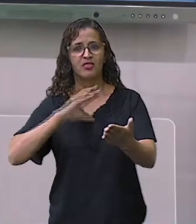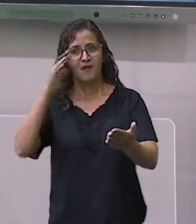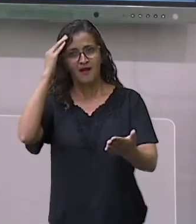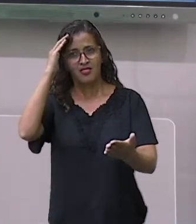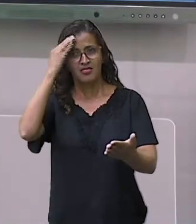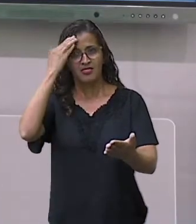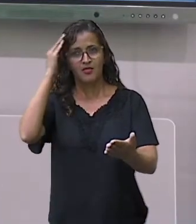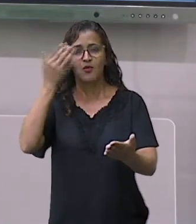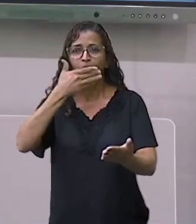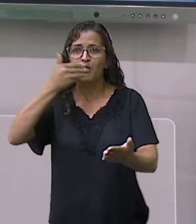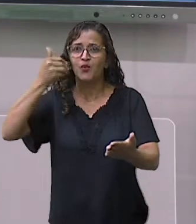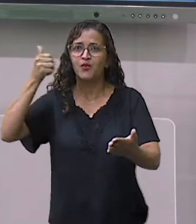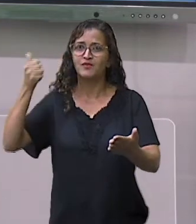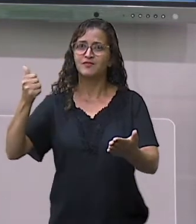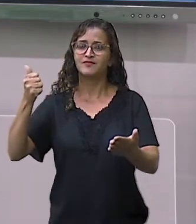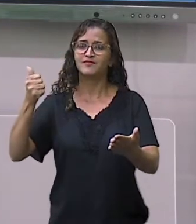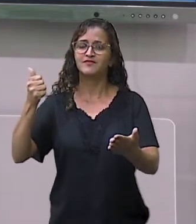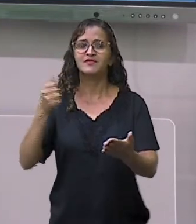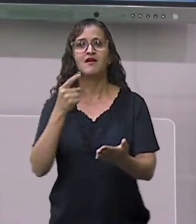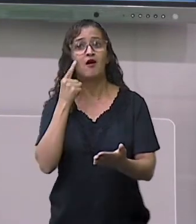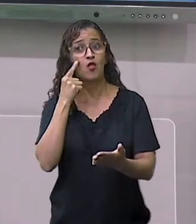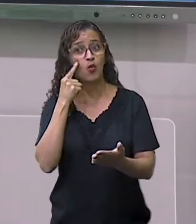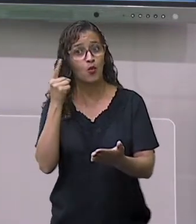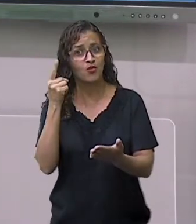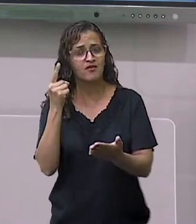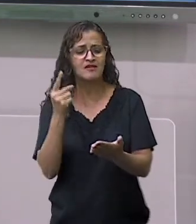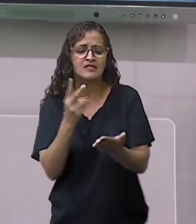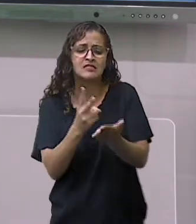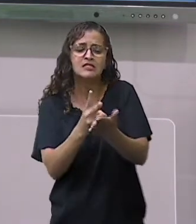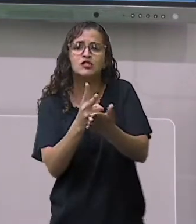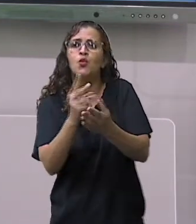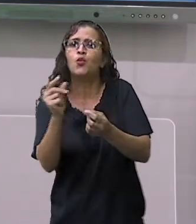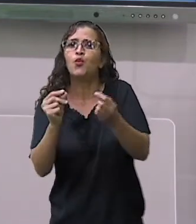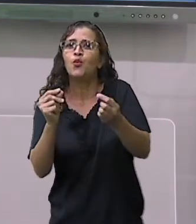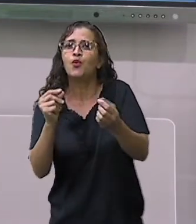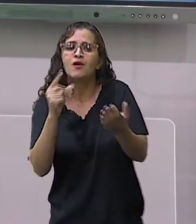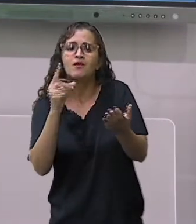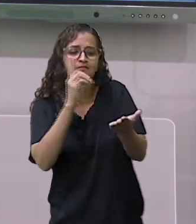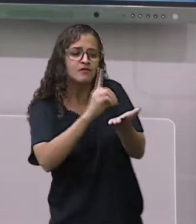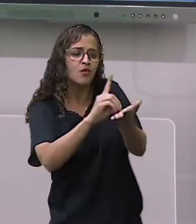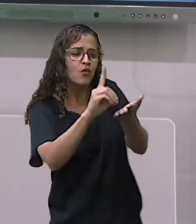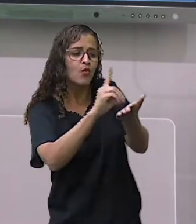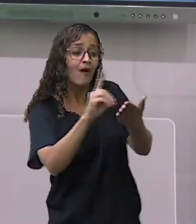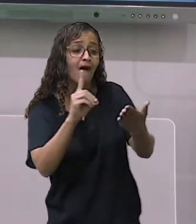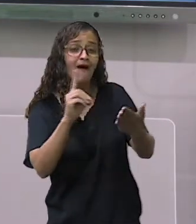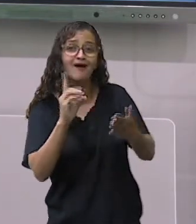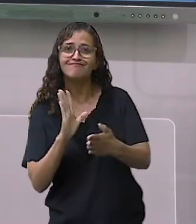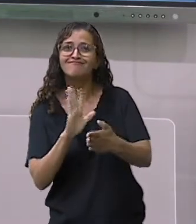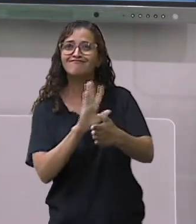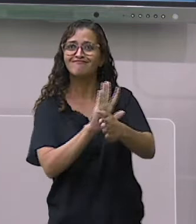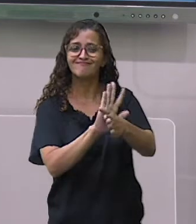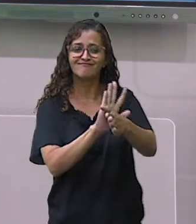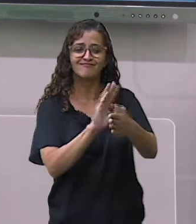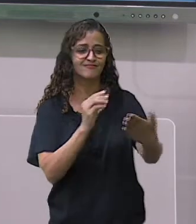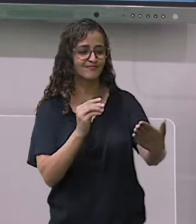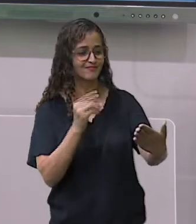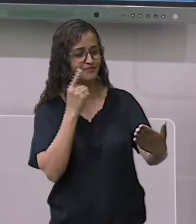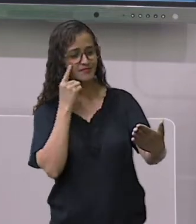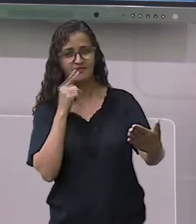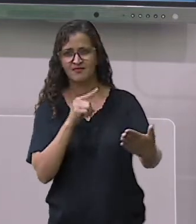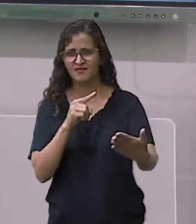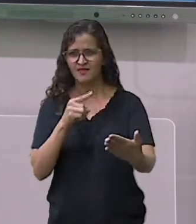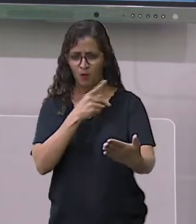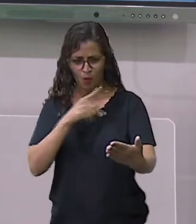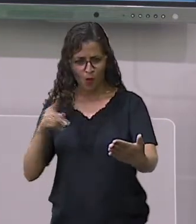Gente, nós estamos sempre recorrendo ao dicionário. Aí você poderia perguntar, até